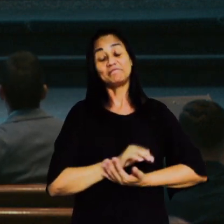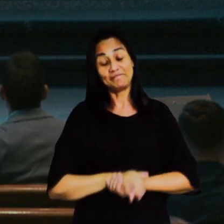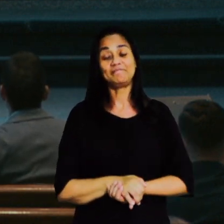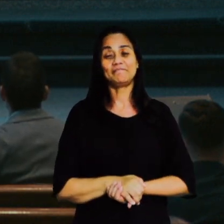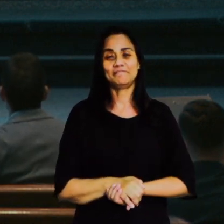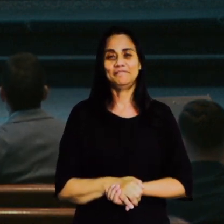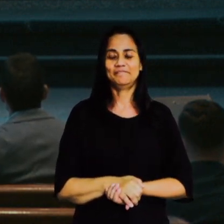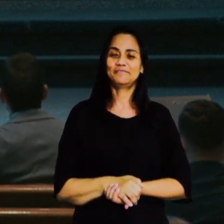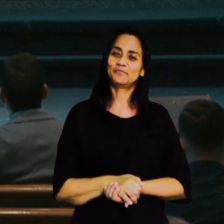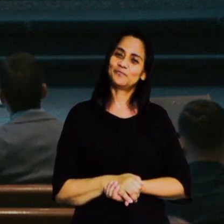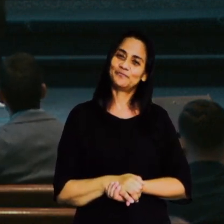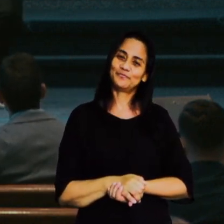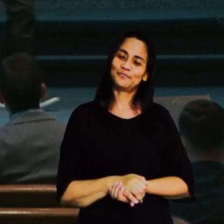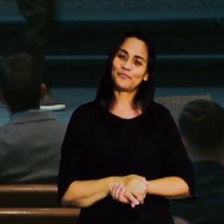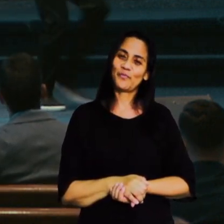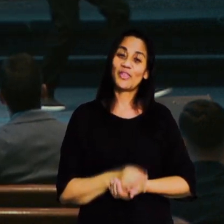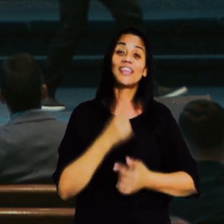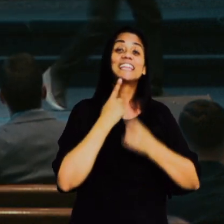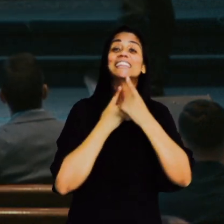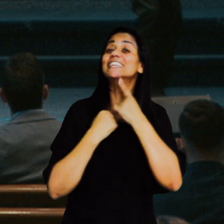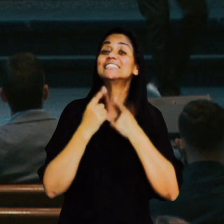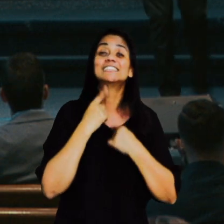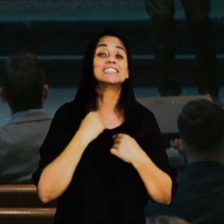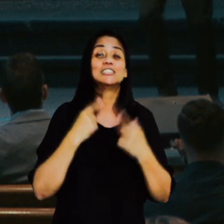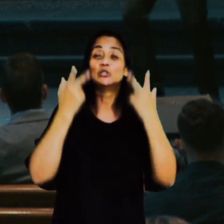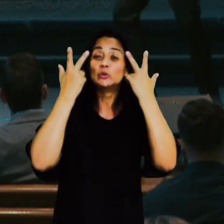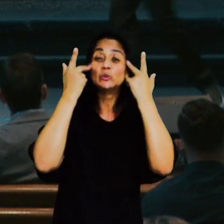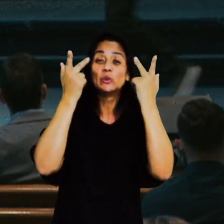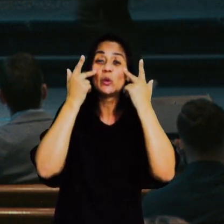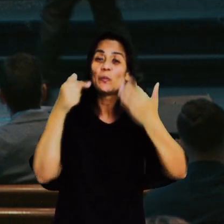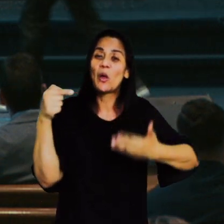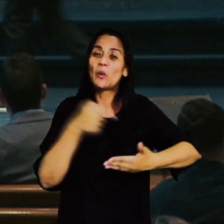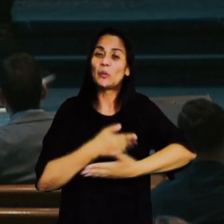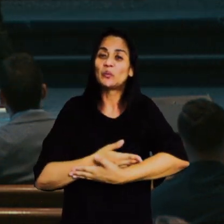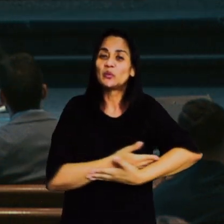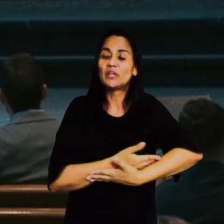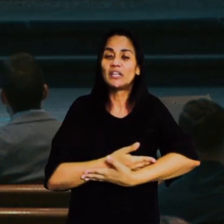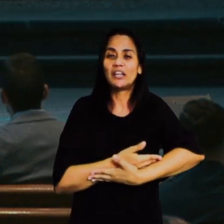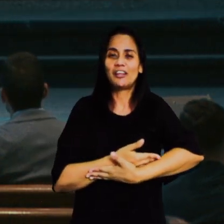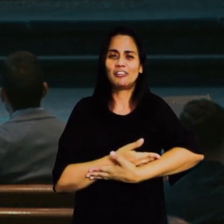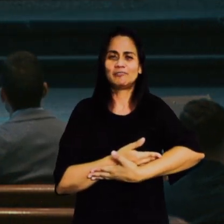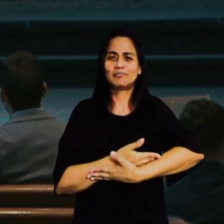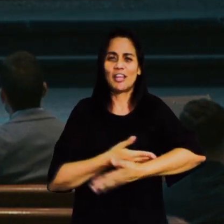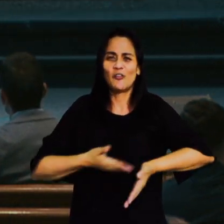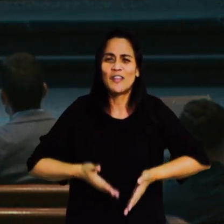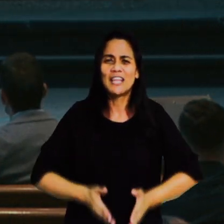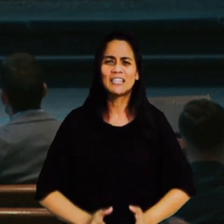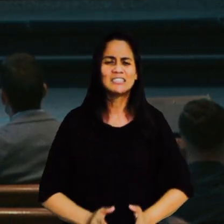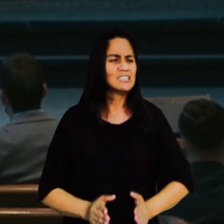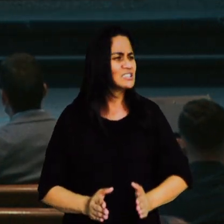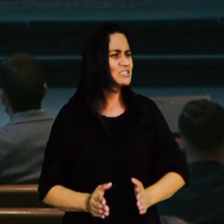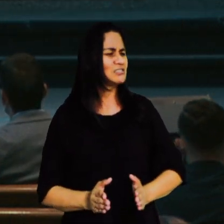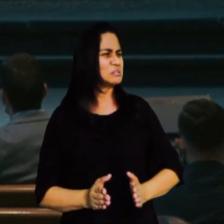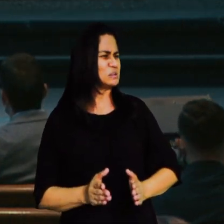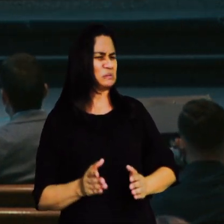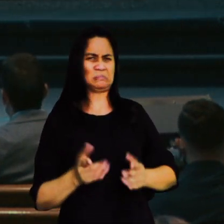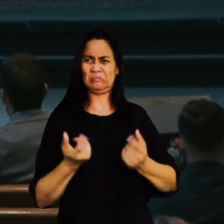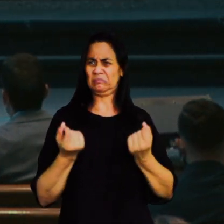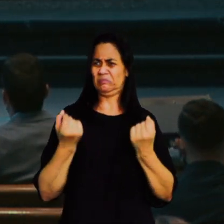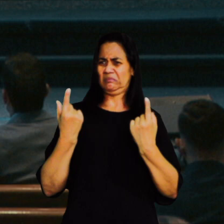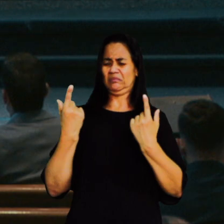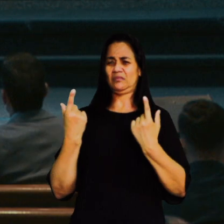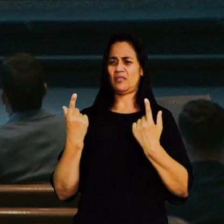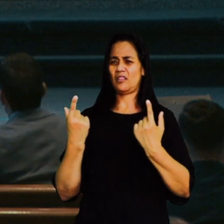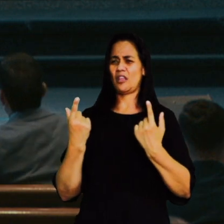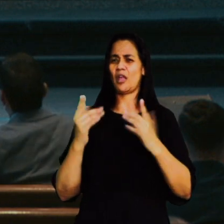É um desejo natural do baby. Cheguei num lugar novo, nasci, mas eu não posso perder o cheiro da minha